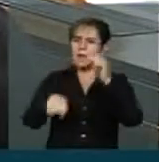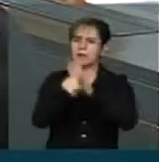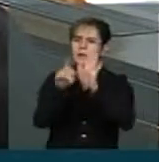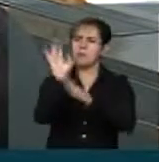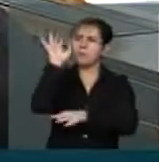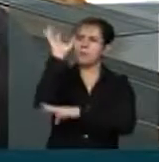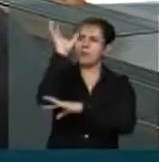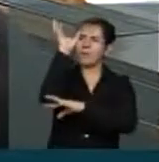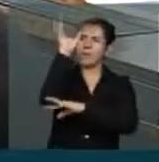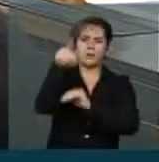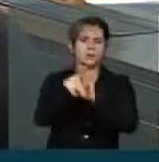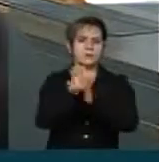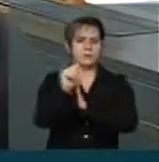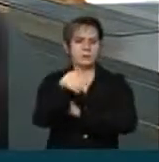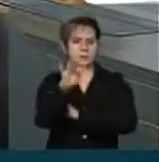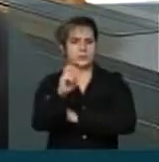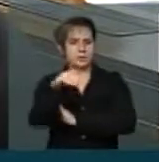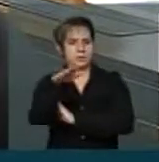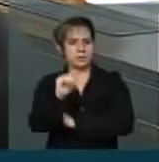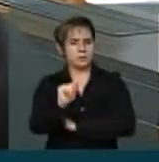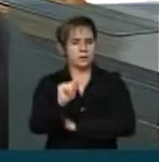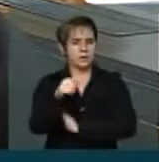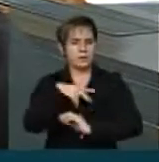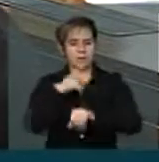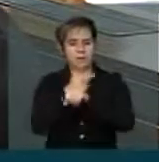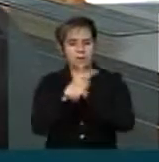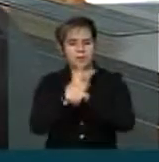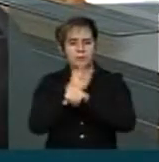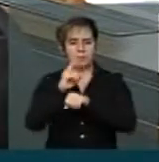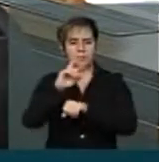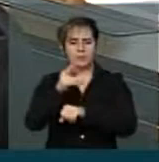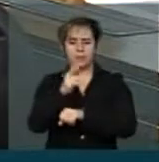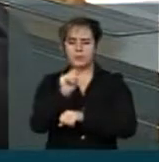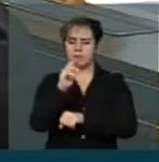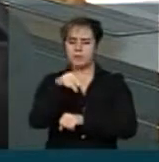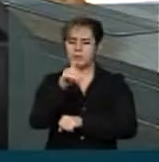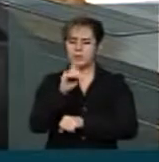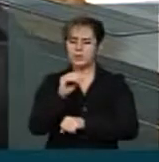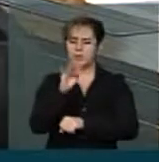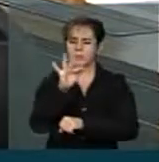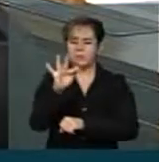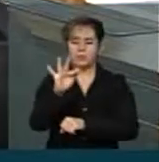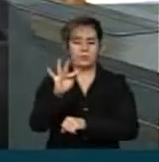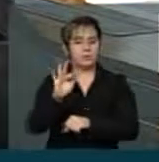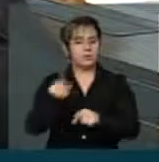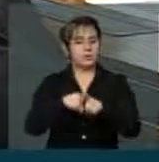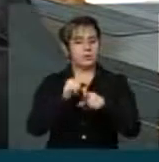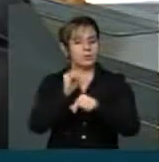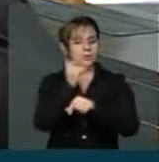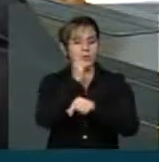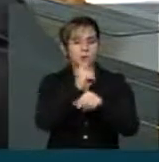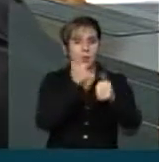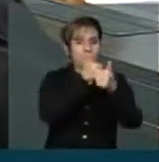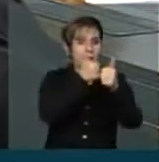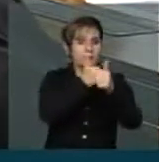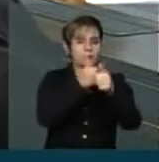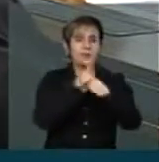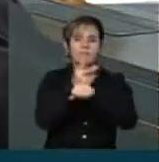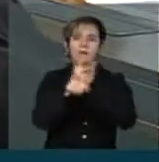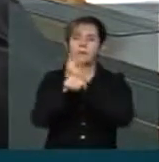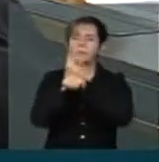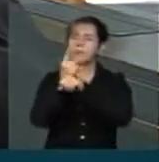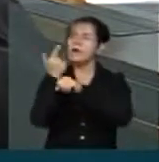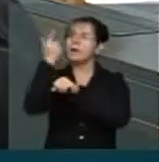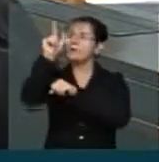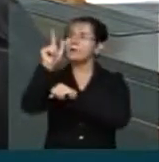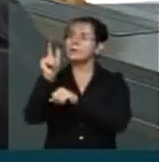de célula, que é chamada de handoff. Se ele não tem célula disponível na antena, ele vai buscar uma célula de uma antena muito mais longe, então a